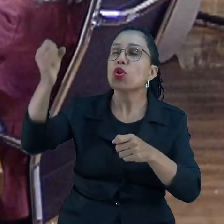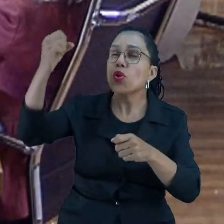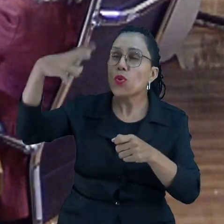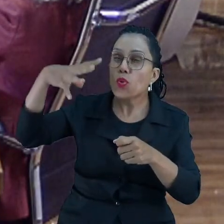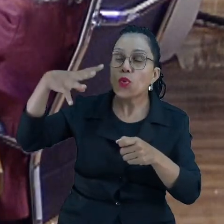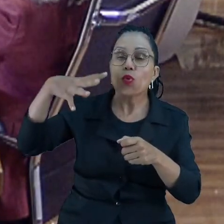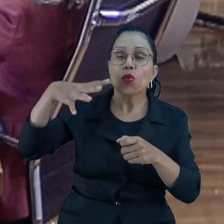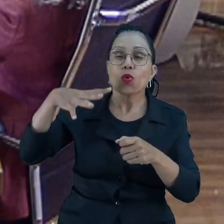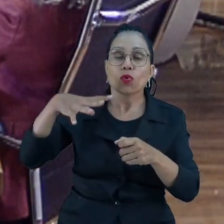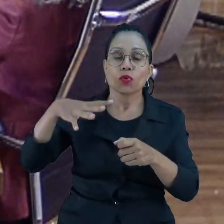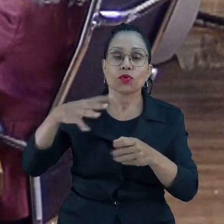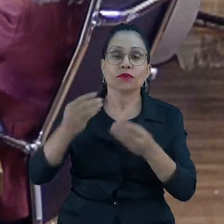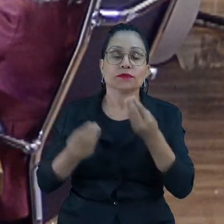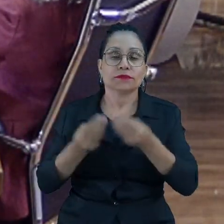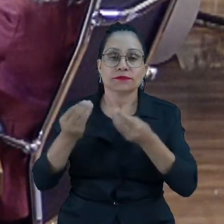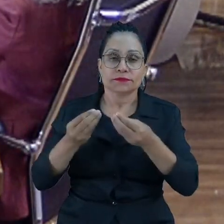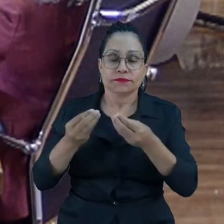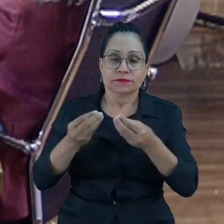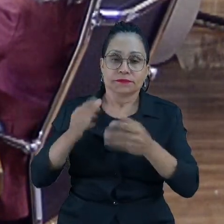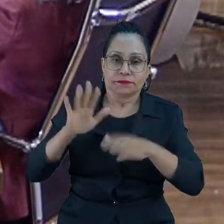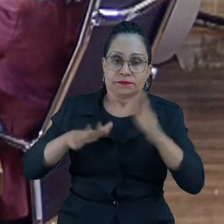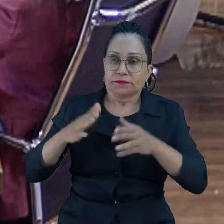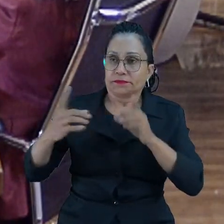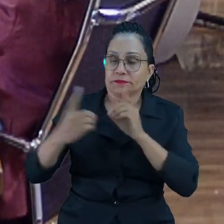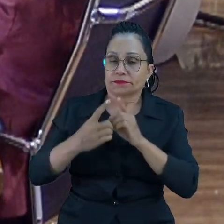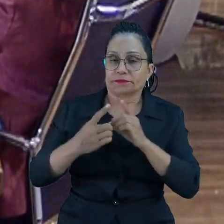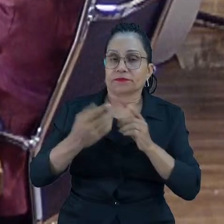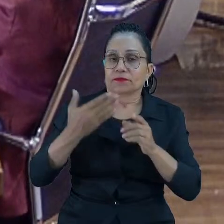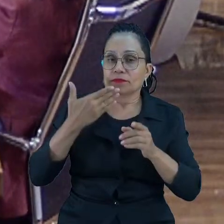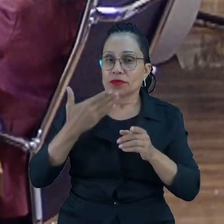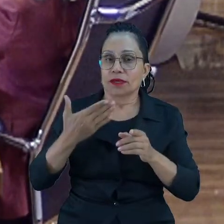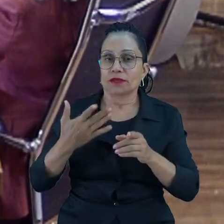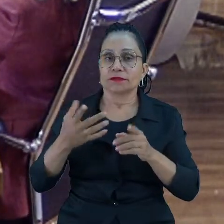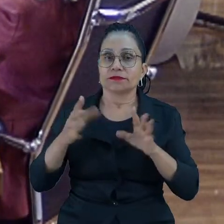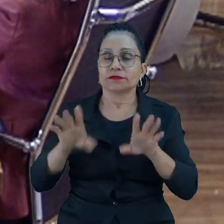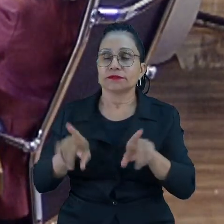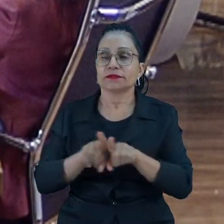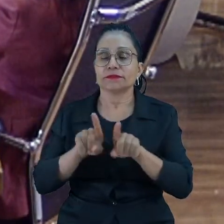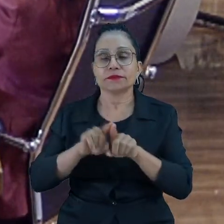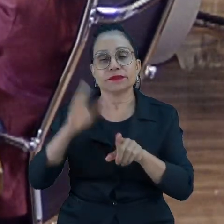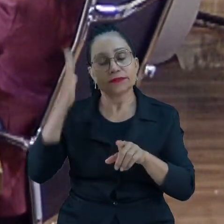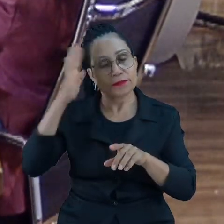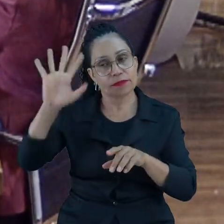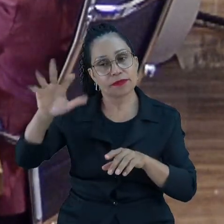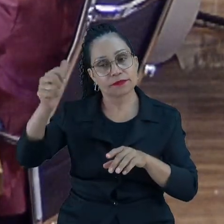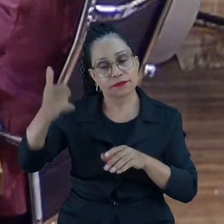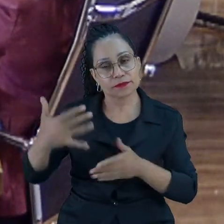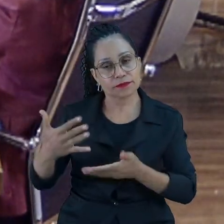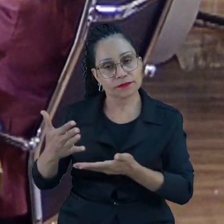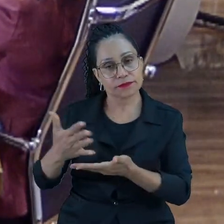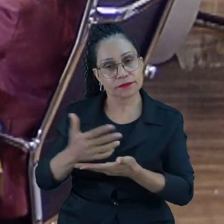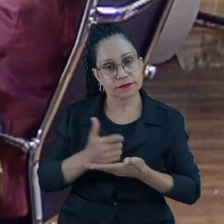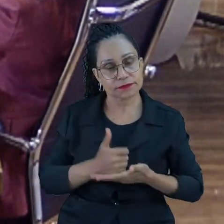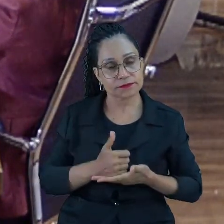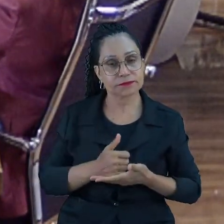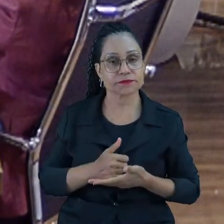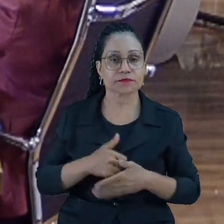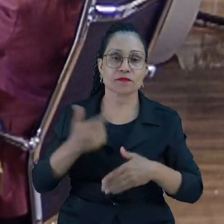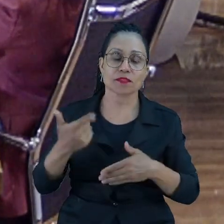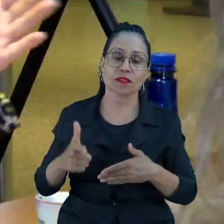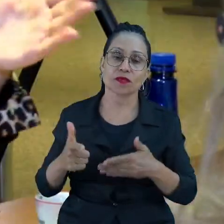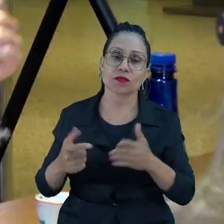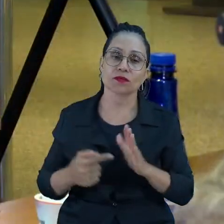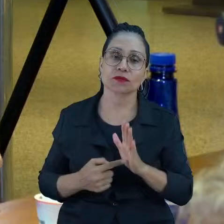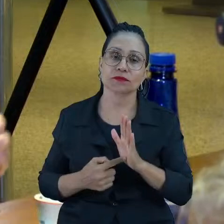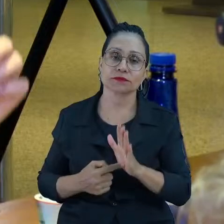de atender, às vezes, um pedido, estar atento, ouvir, saber escutar e acolher. E aí, outro ponto que eu gostaria aqui de